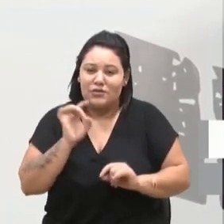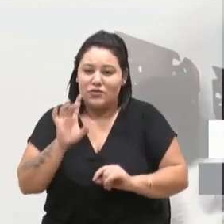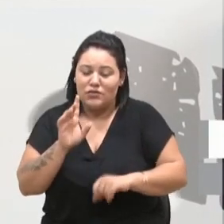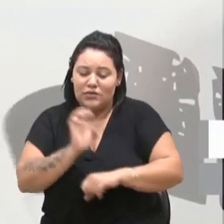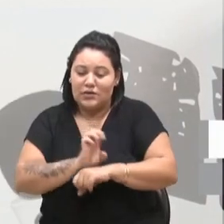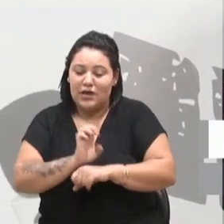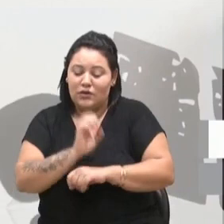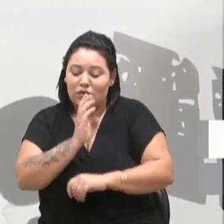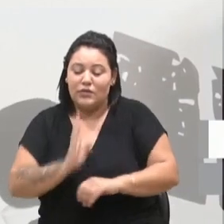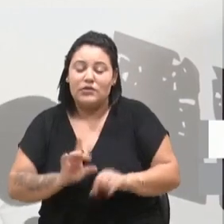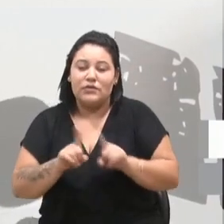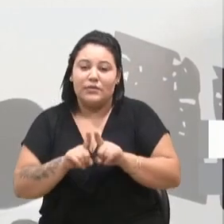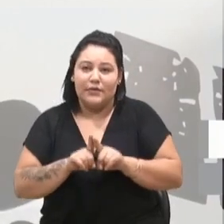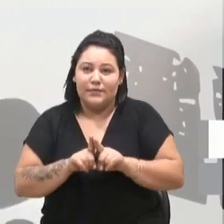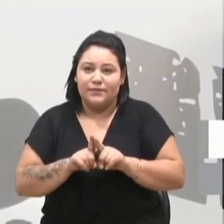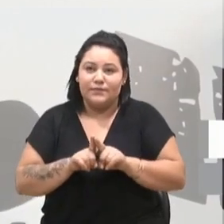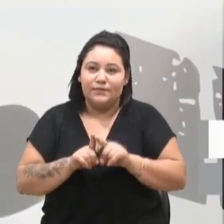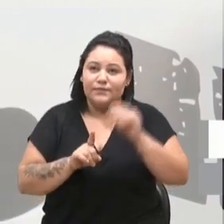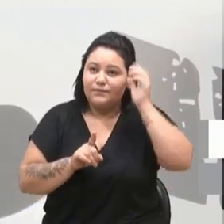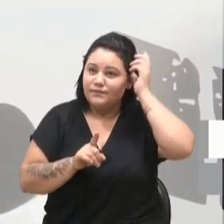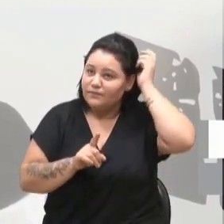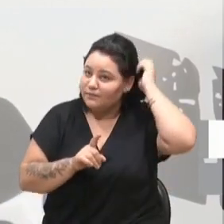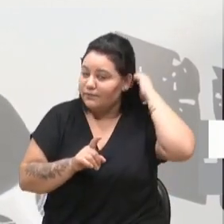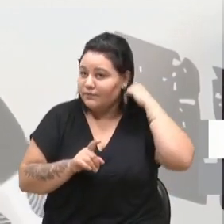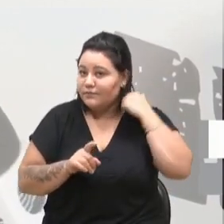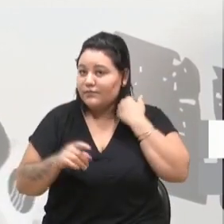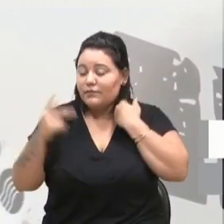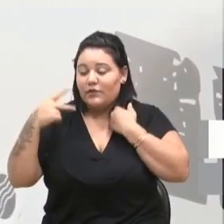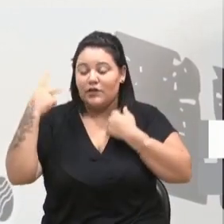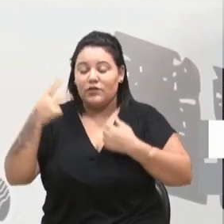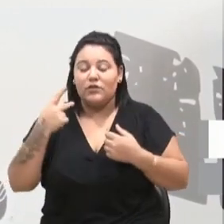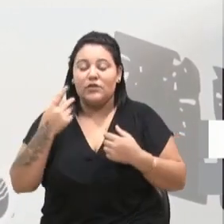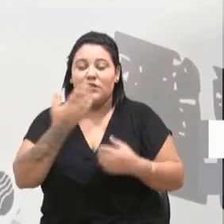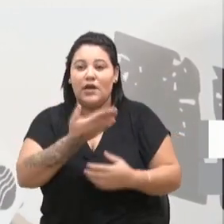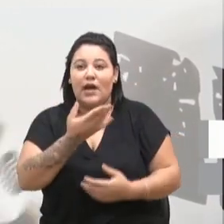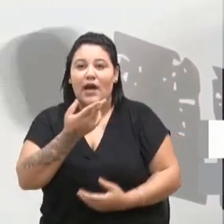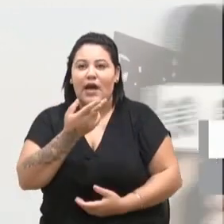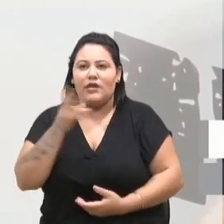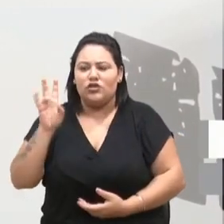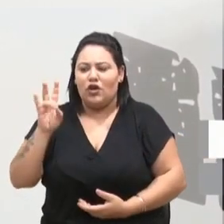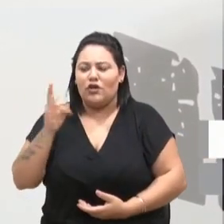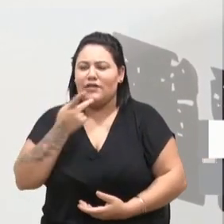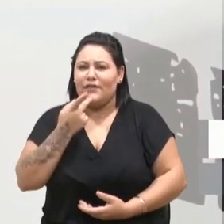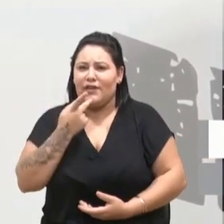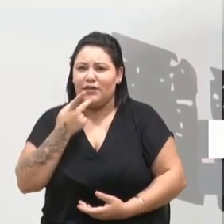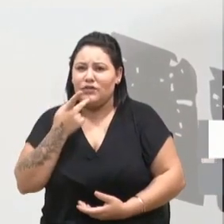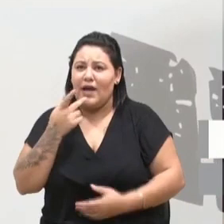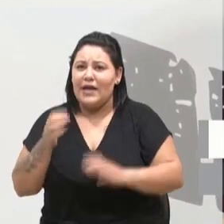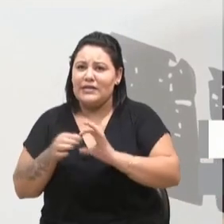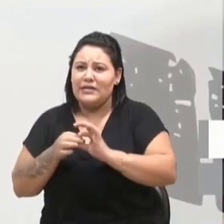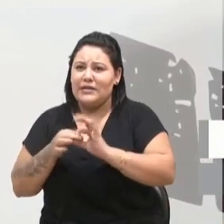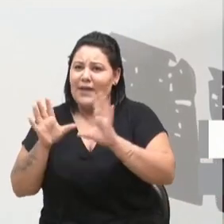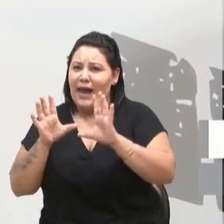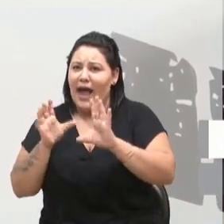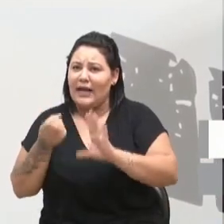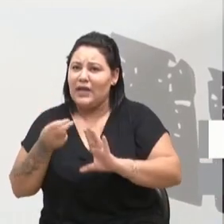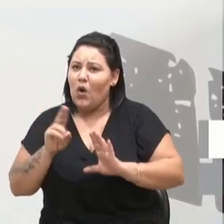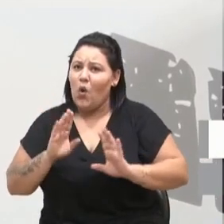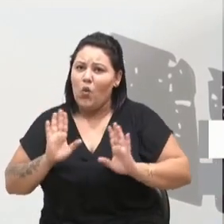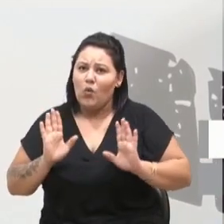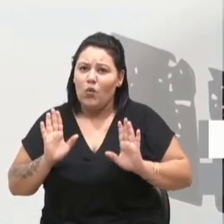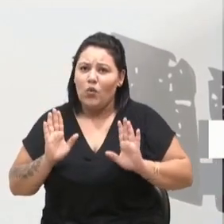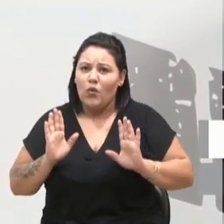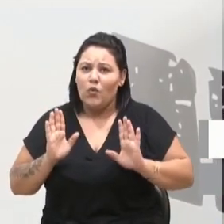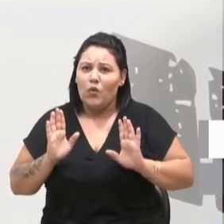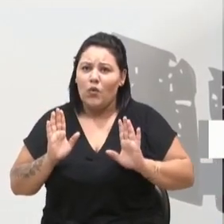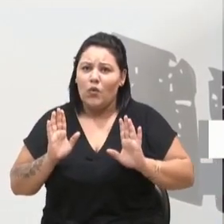Brasil. Vereador, as drogas que o senhor se refere são drogas ilícitas ou... Drogas, sim, especificamente drogas